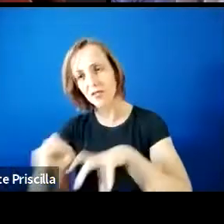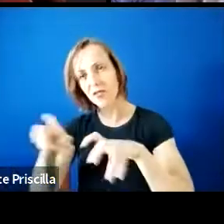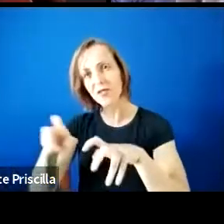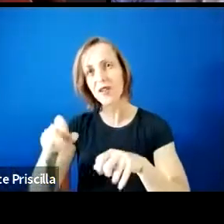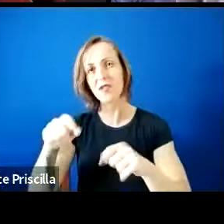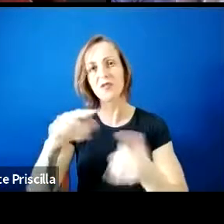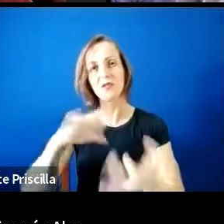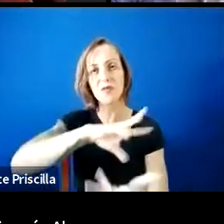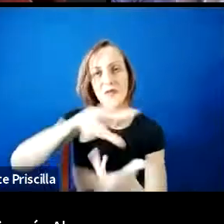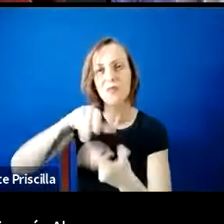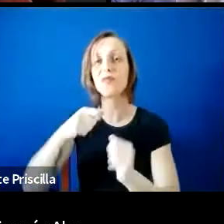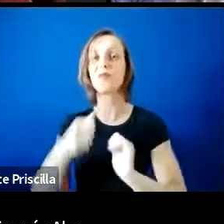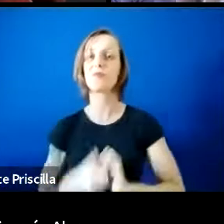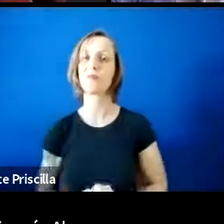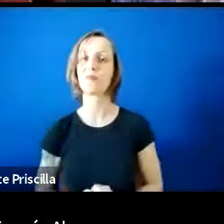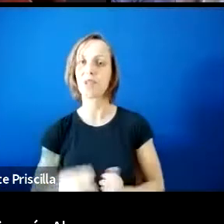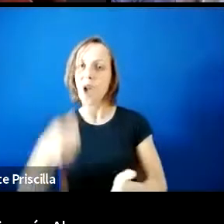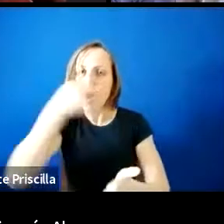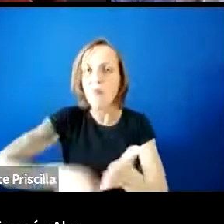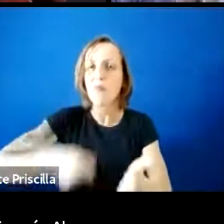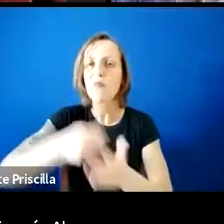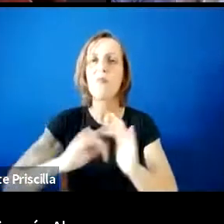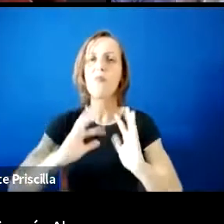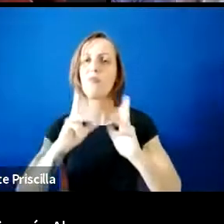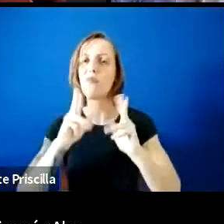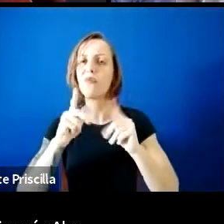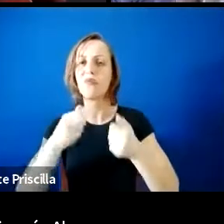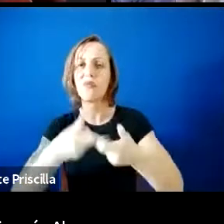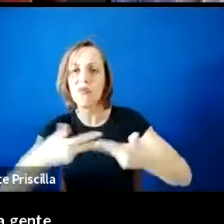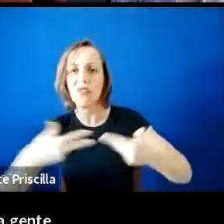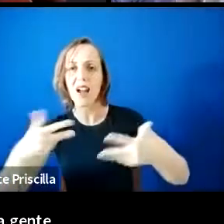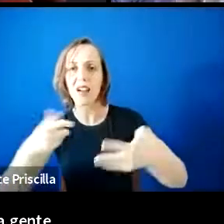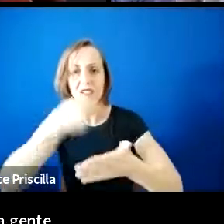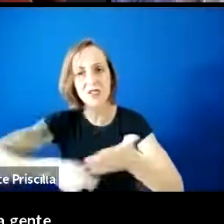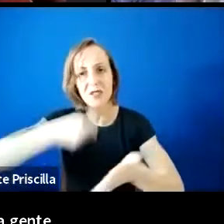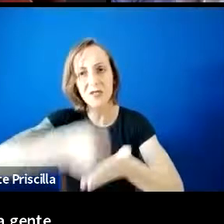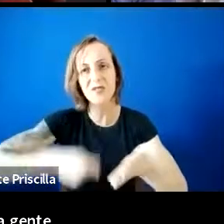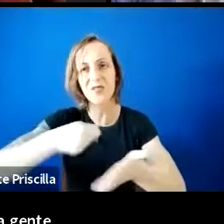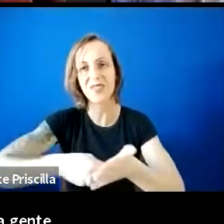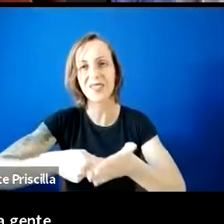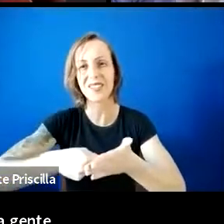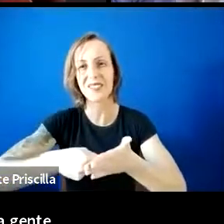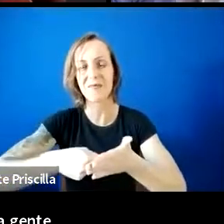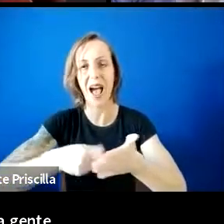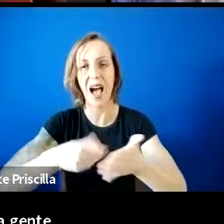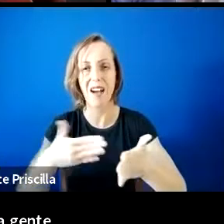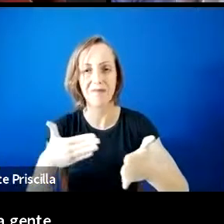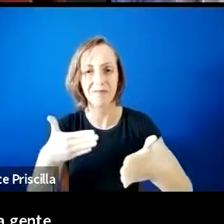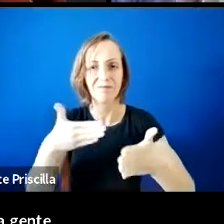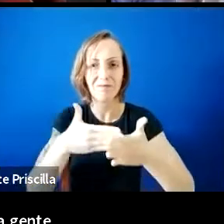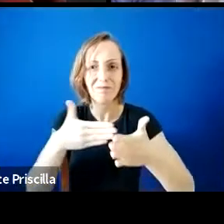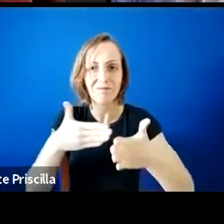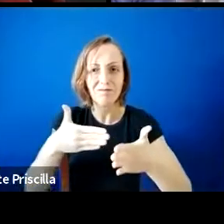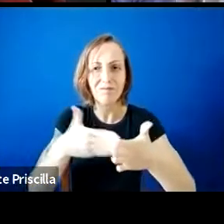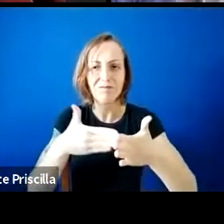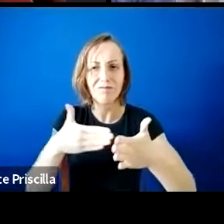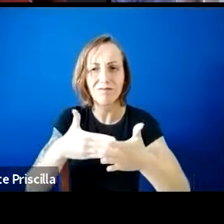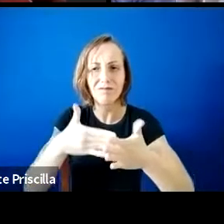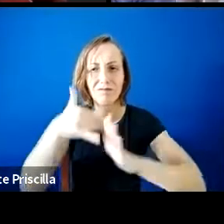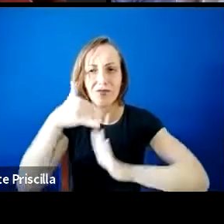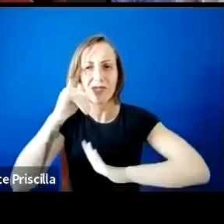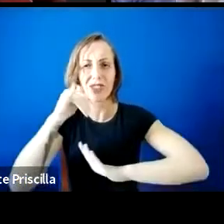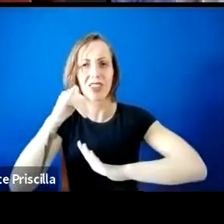o capitalismo a partir do campo. Então, passo a palavra, Leia, 4 minutinhos, pode ser? E depois 4 para a